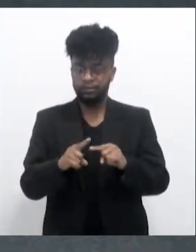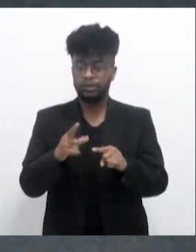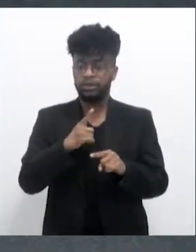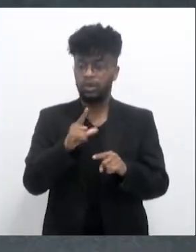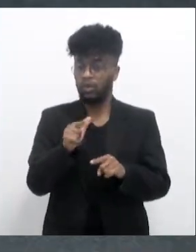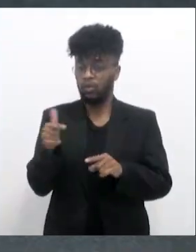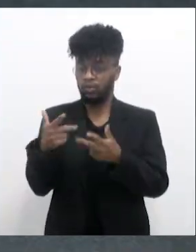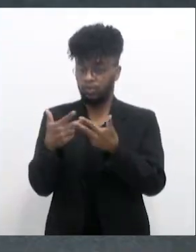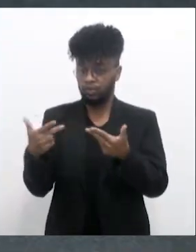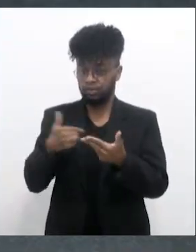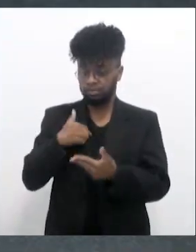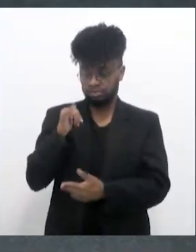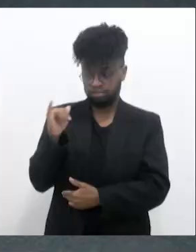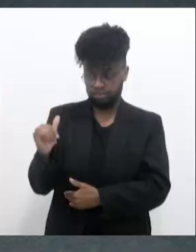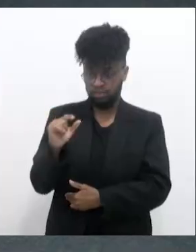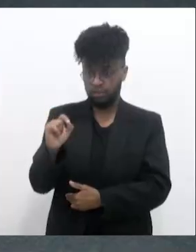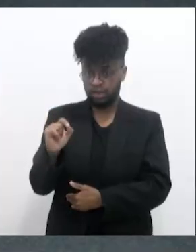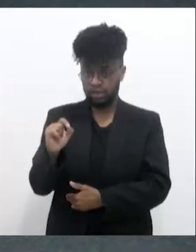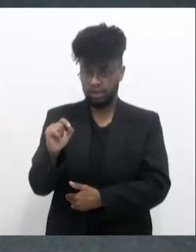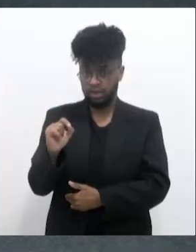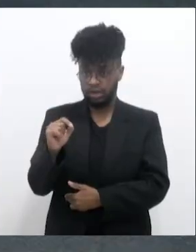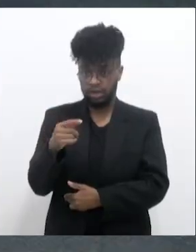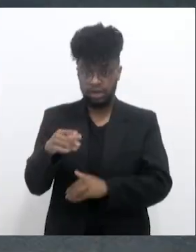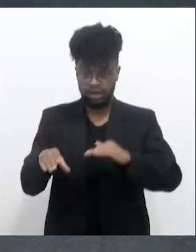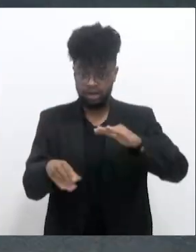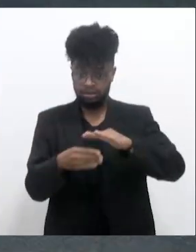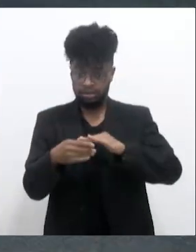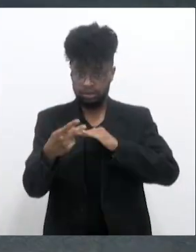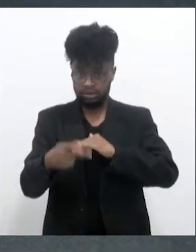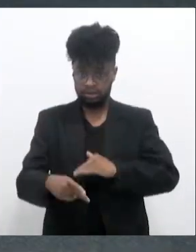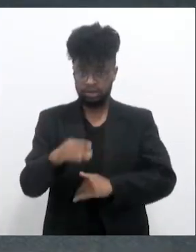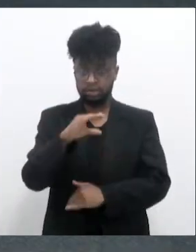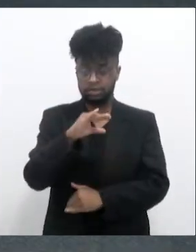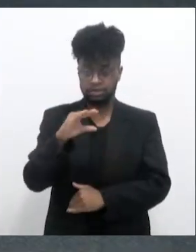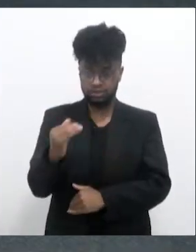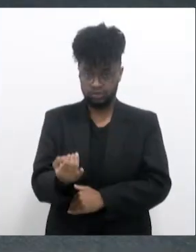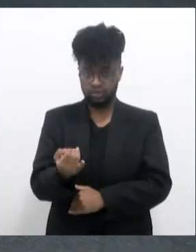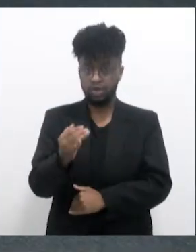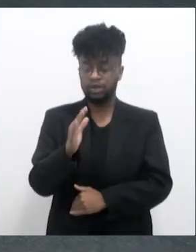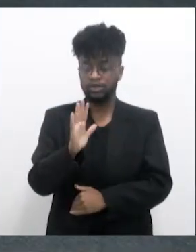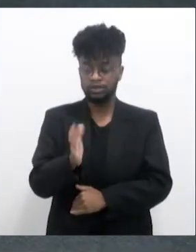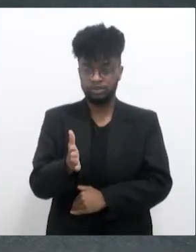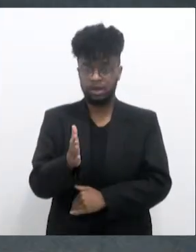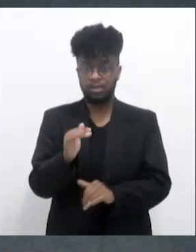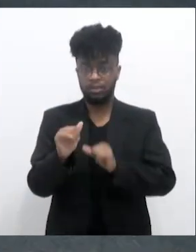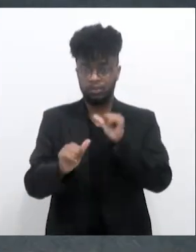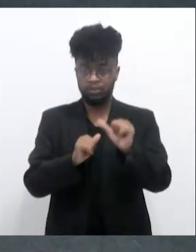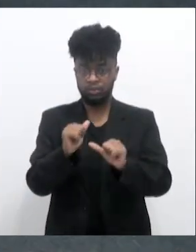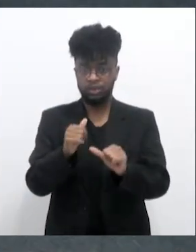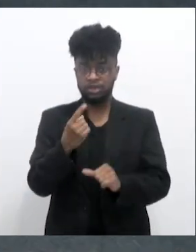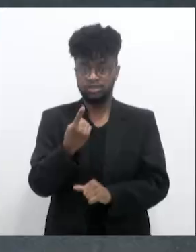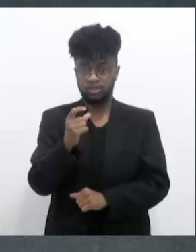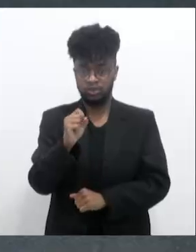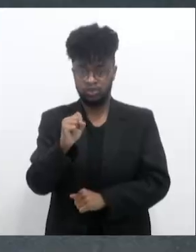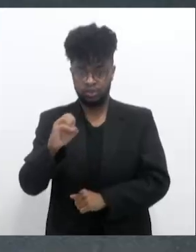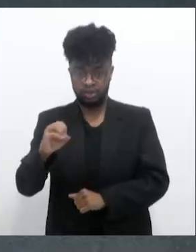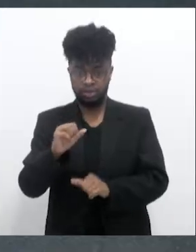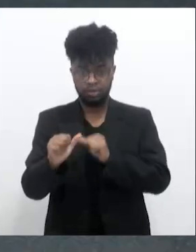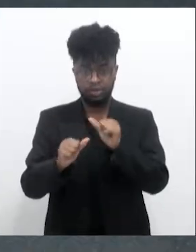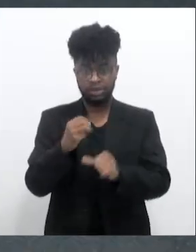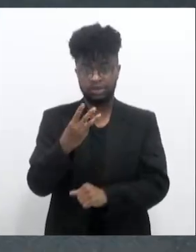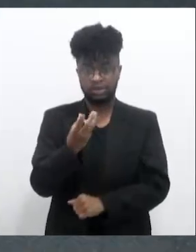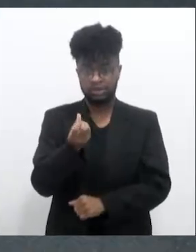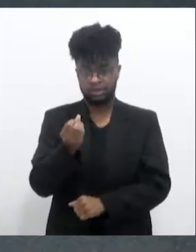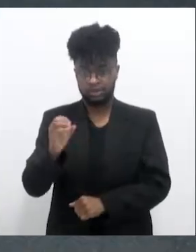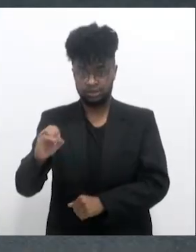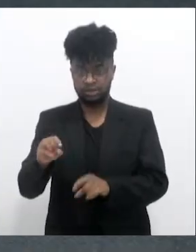só para dizer, as emendas da CCJ, elas já passam de 180 para 360 e excluem